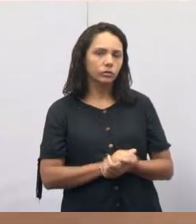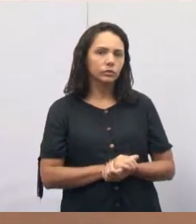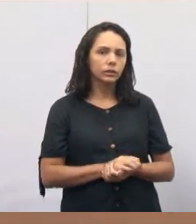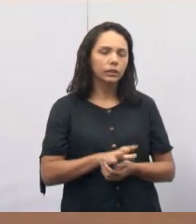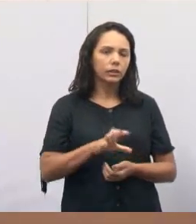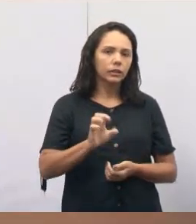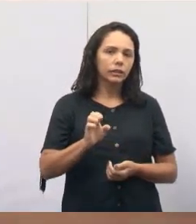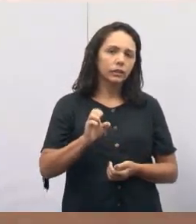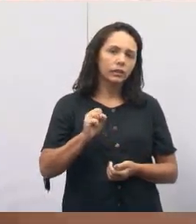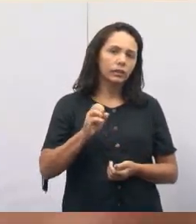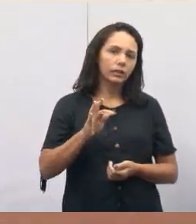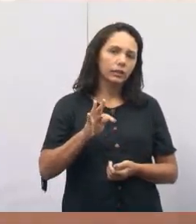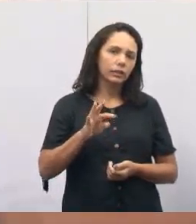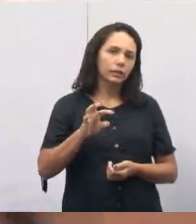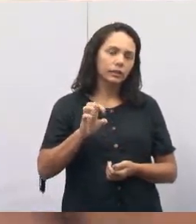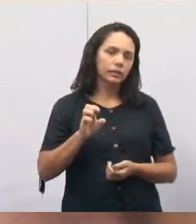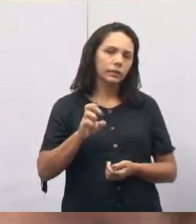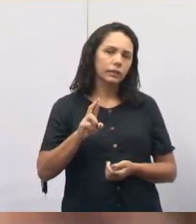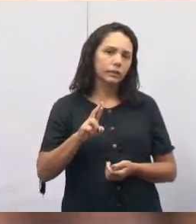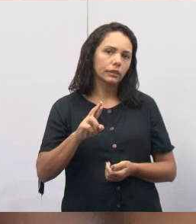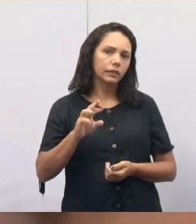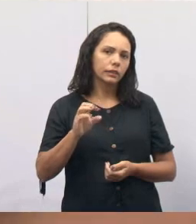estereotáxica, avaliação,